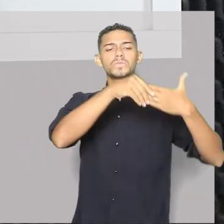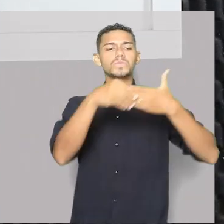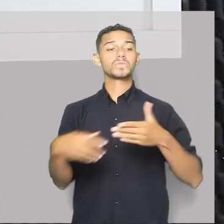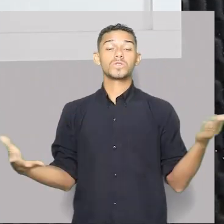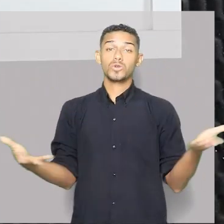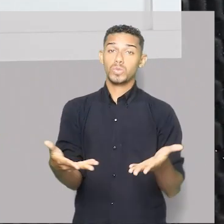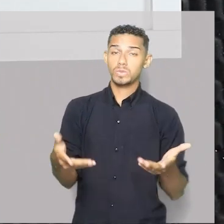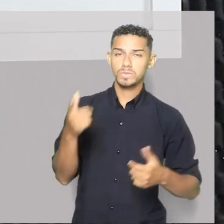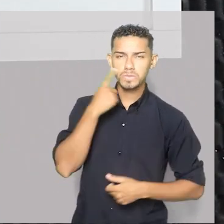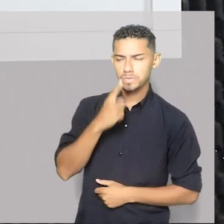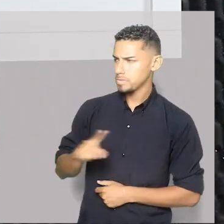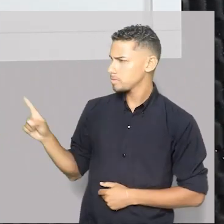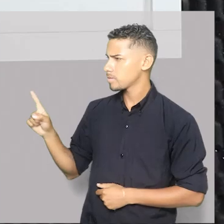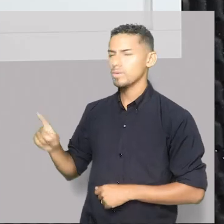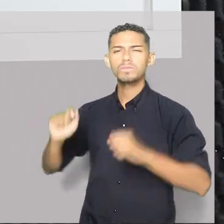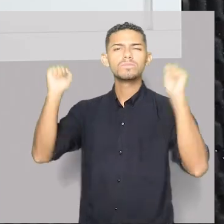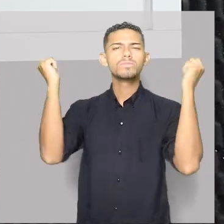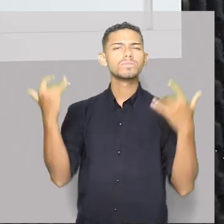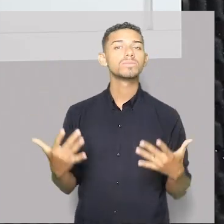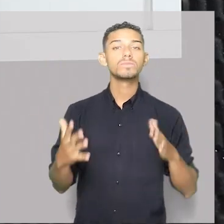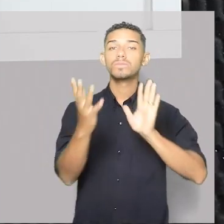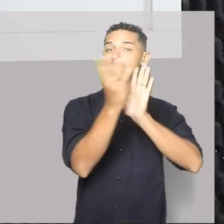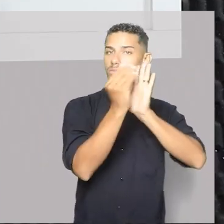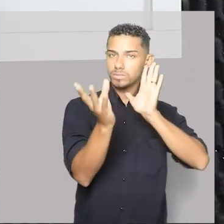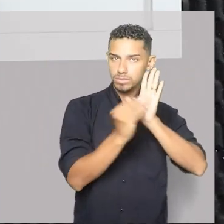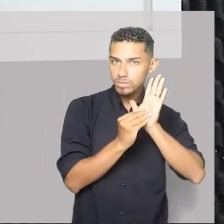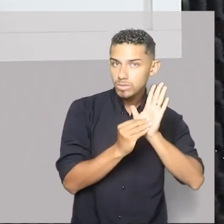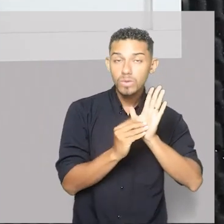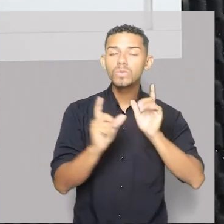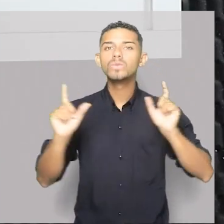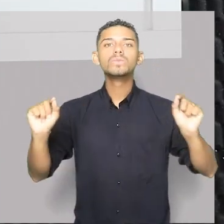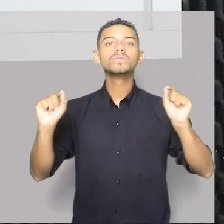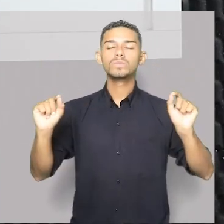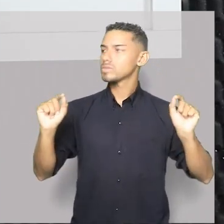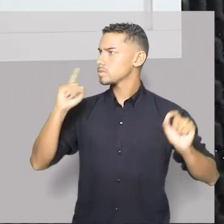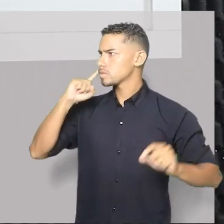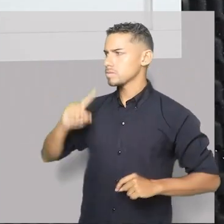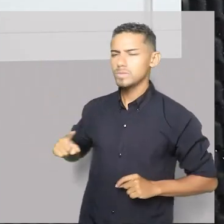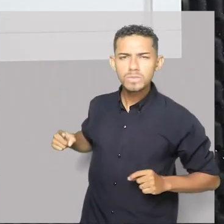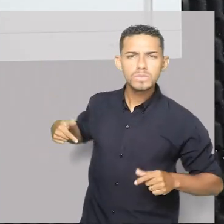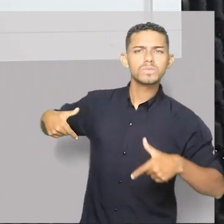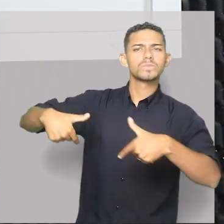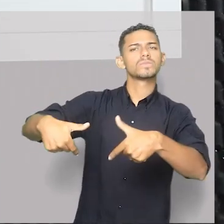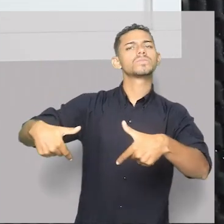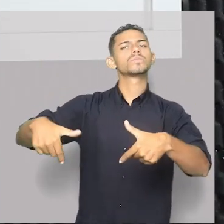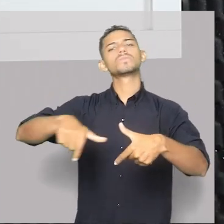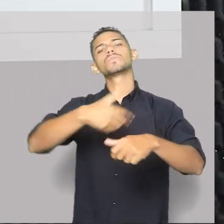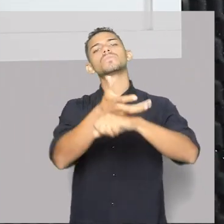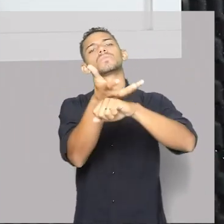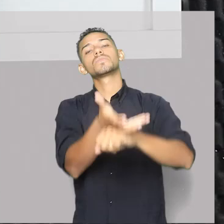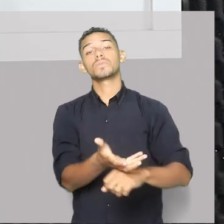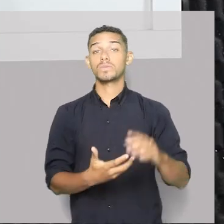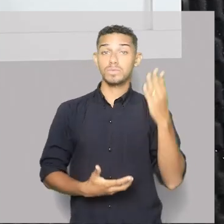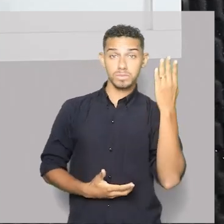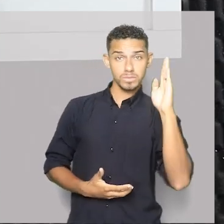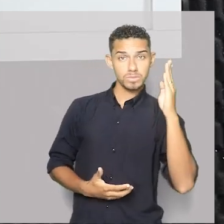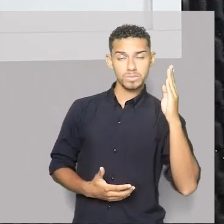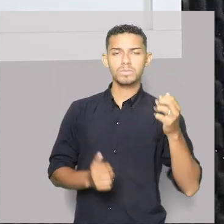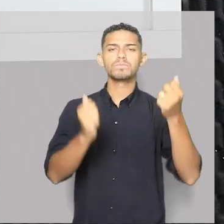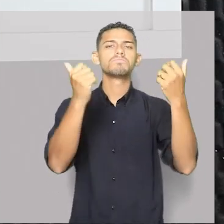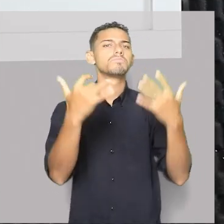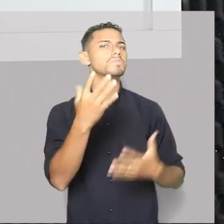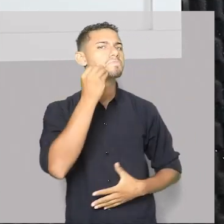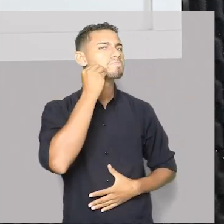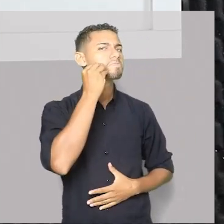hoje, certo? A gente vai falar de um conteúdo ali, trabalhado na biologia que tenta